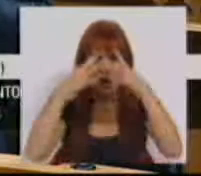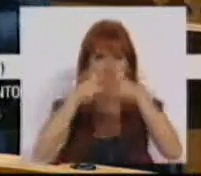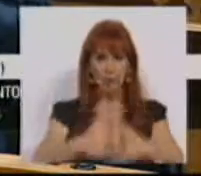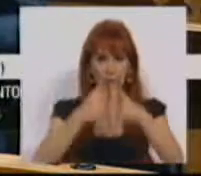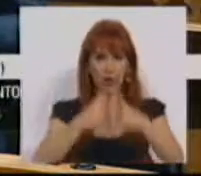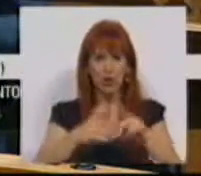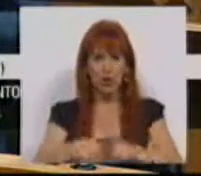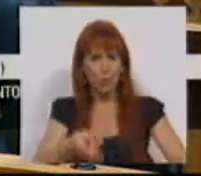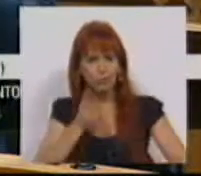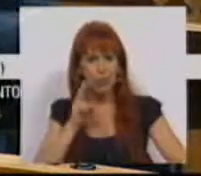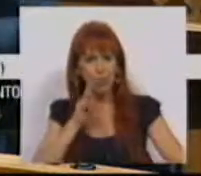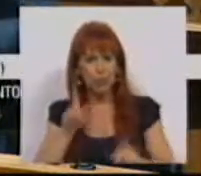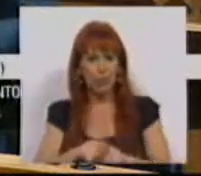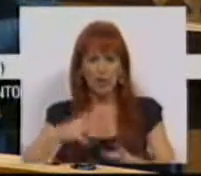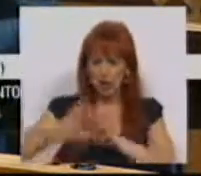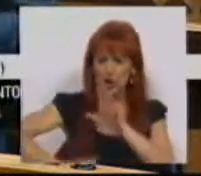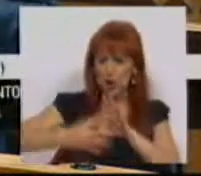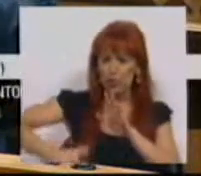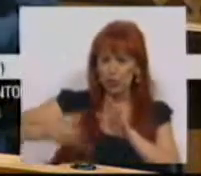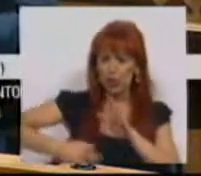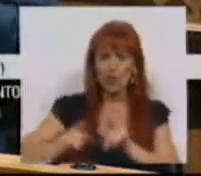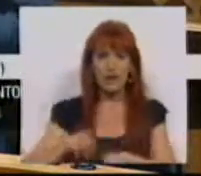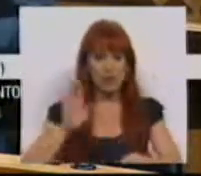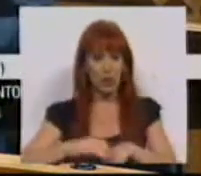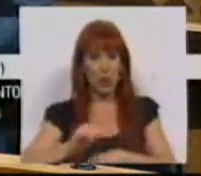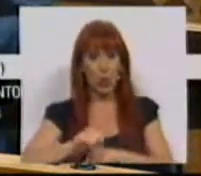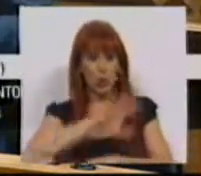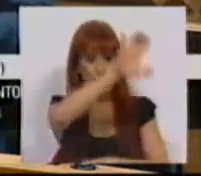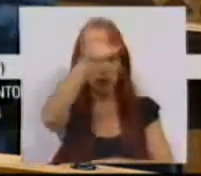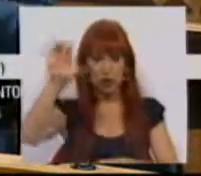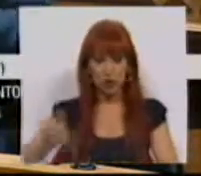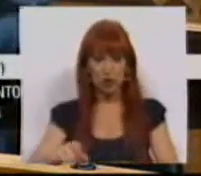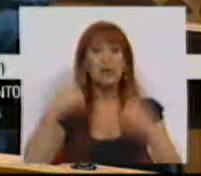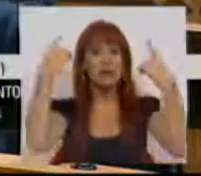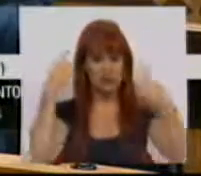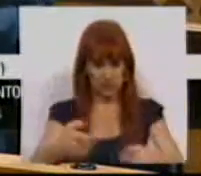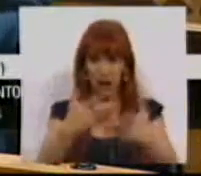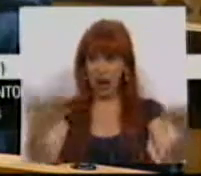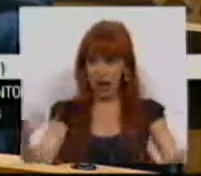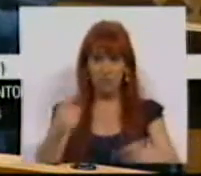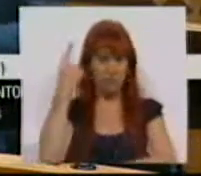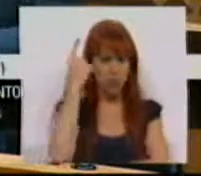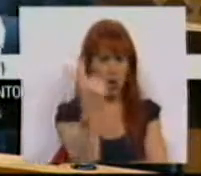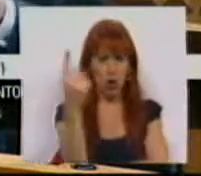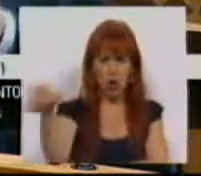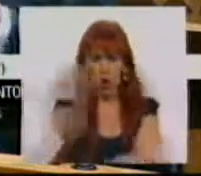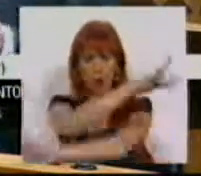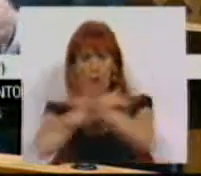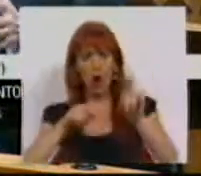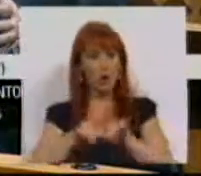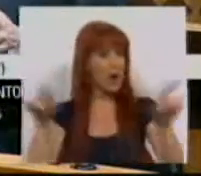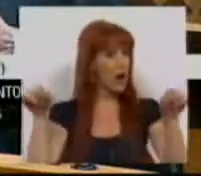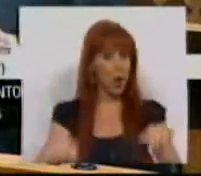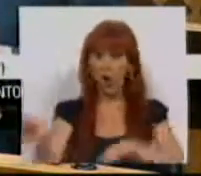estruturas executivas e burocráticas sobre os Estados está a dominar a Europa e não